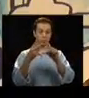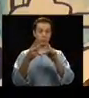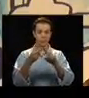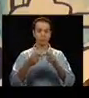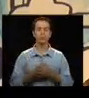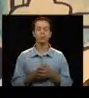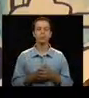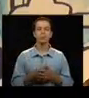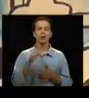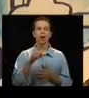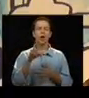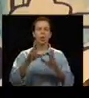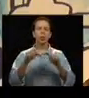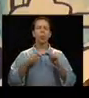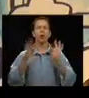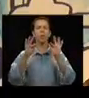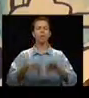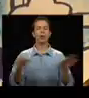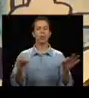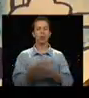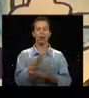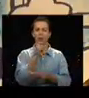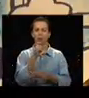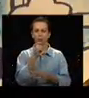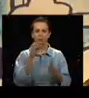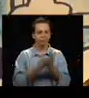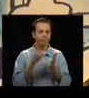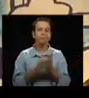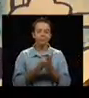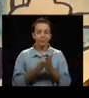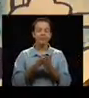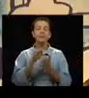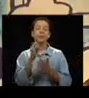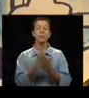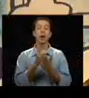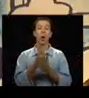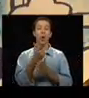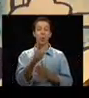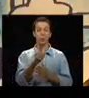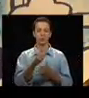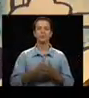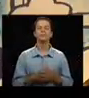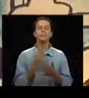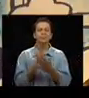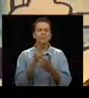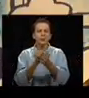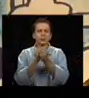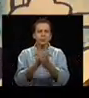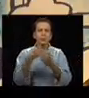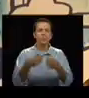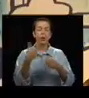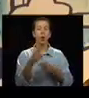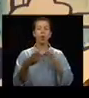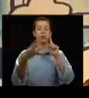Segundo, você é um ser inacabado, incompleto, inconcluso. Portanto, você precisa do outro. Né?